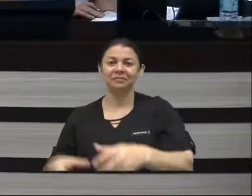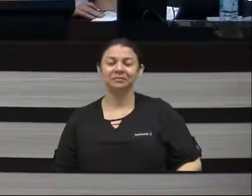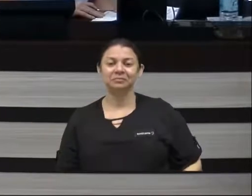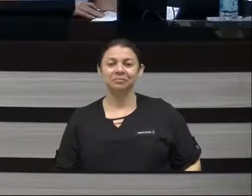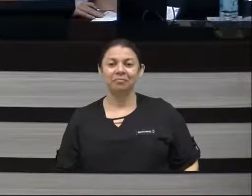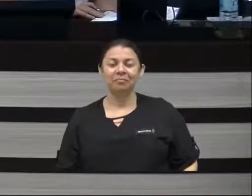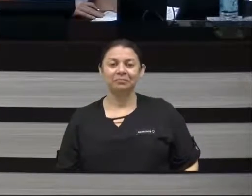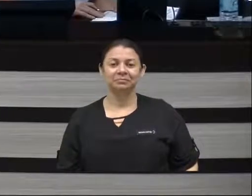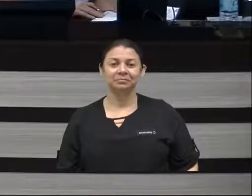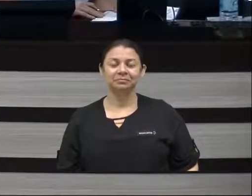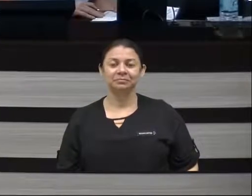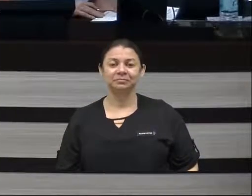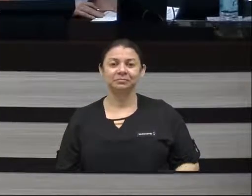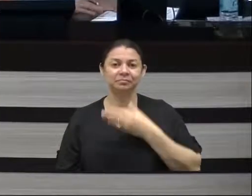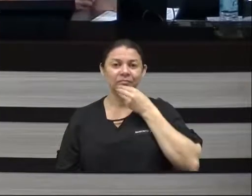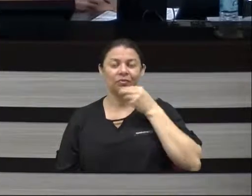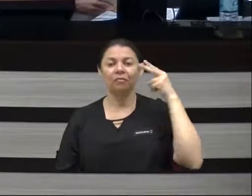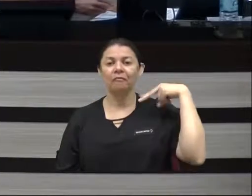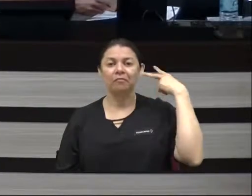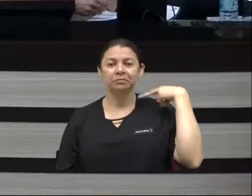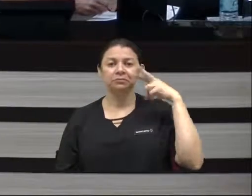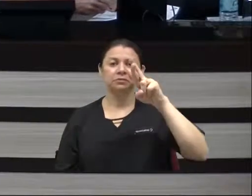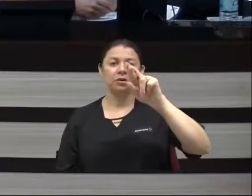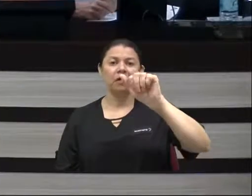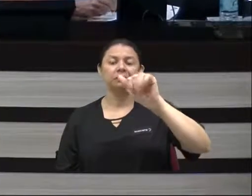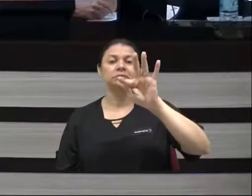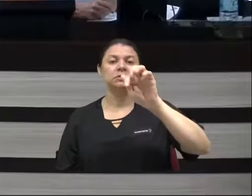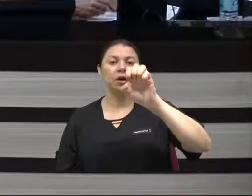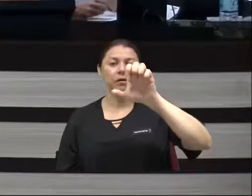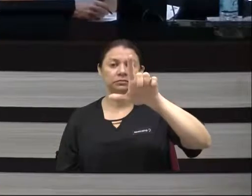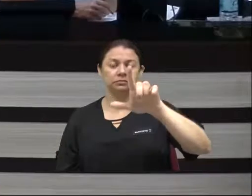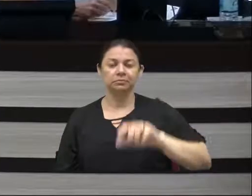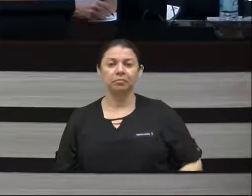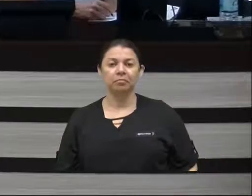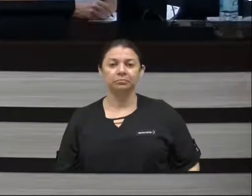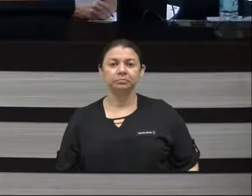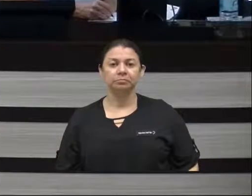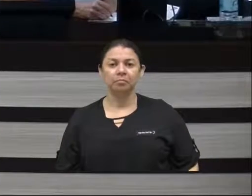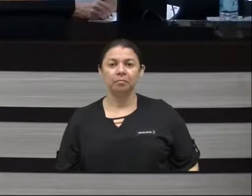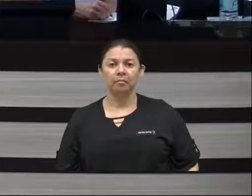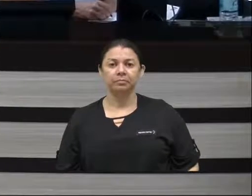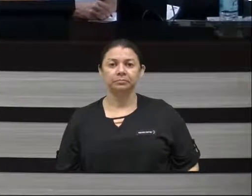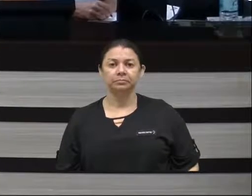Como vota o vereador Rafael Luiz Pavarini de Camargo? Lemão.